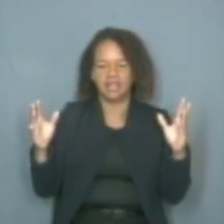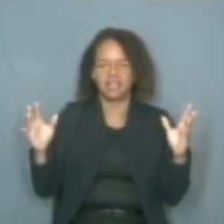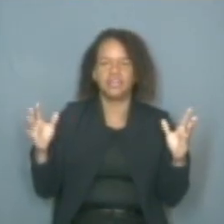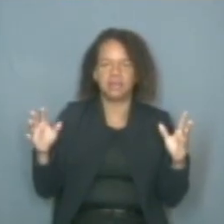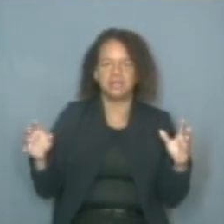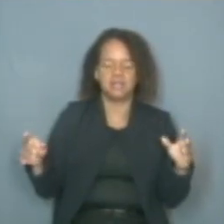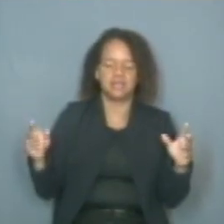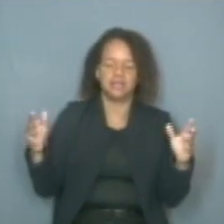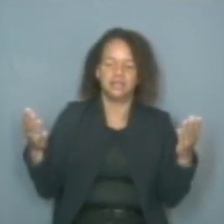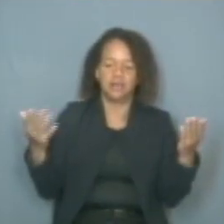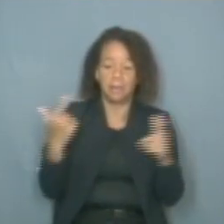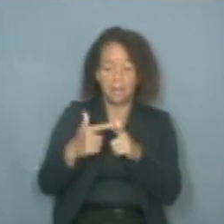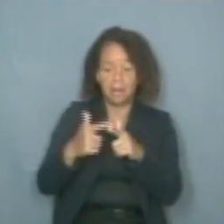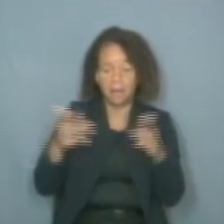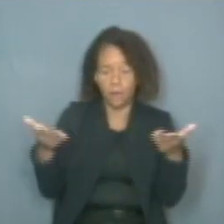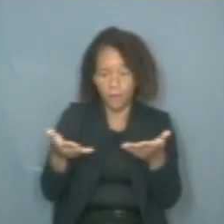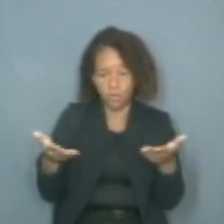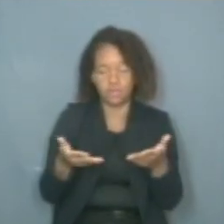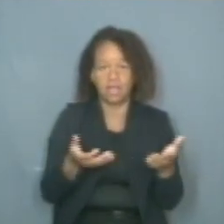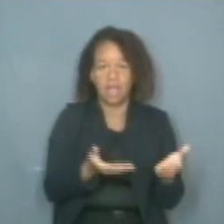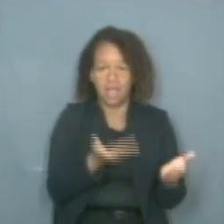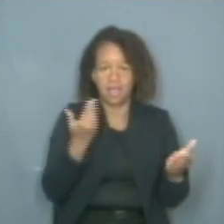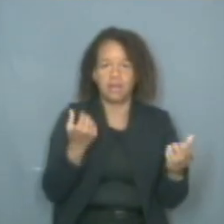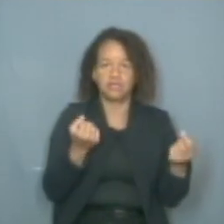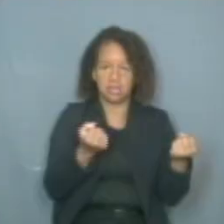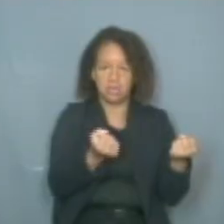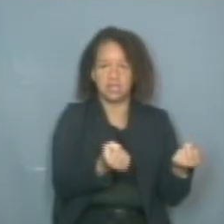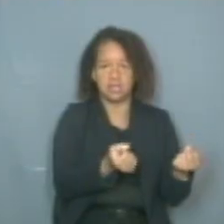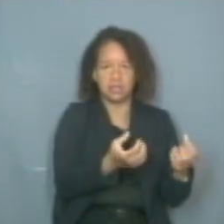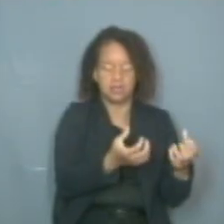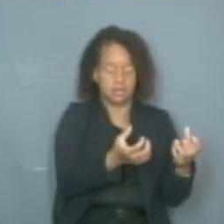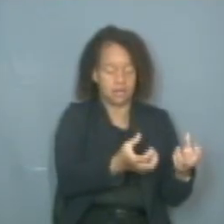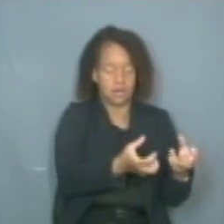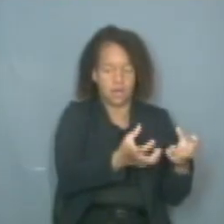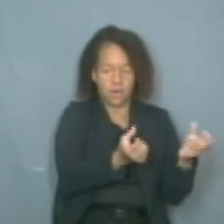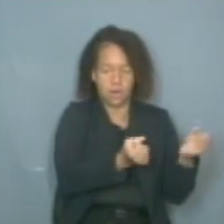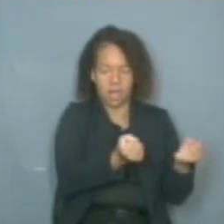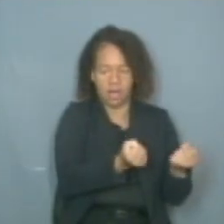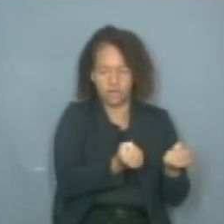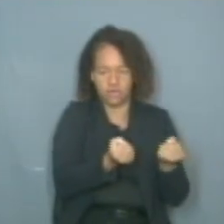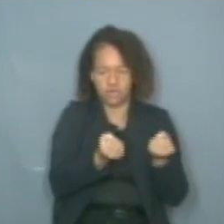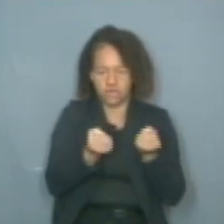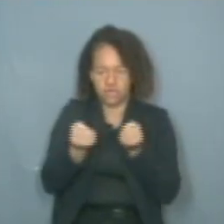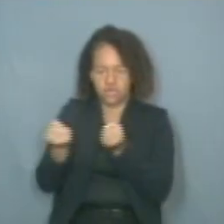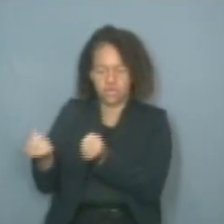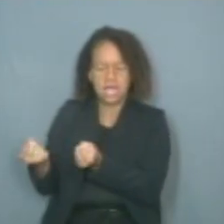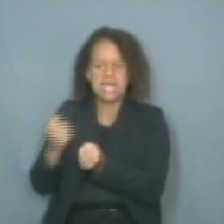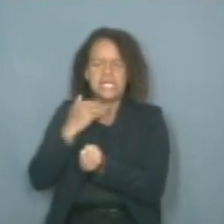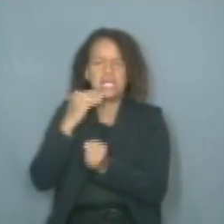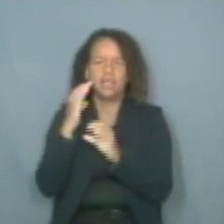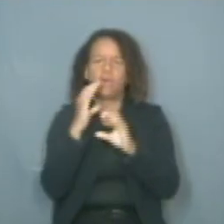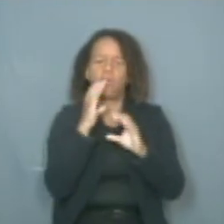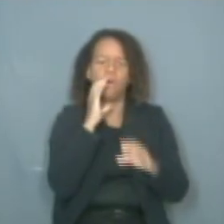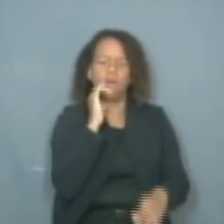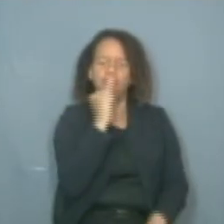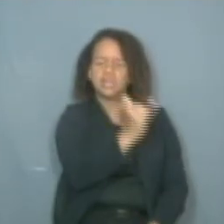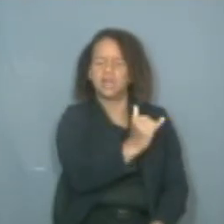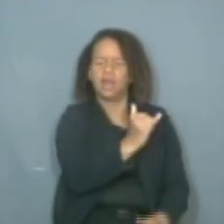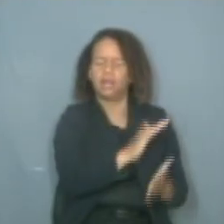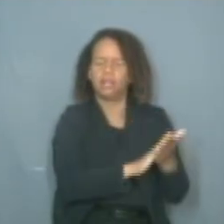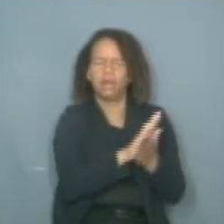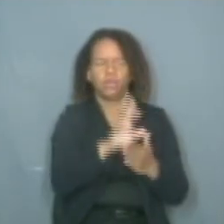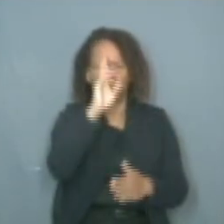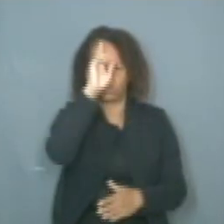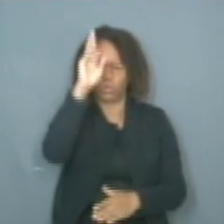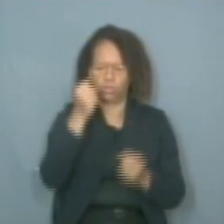problema hoje é que rebocam esses veículos sem nenhuma comunicação aos seus proprietários.